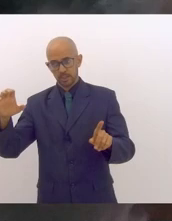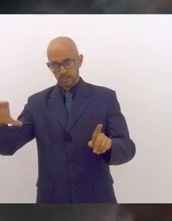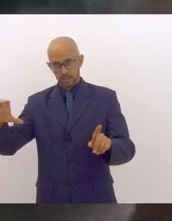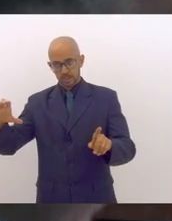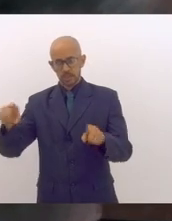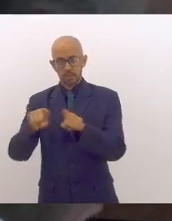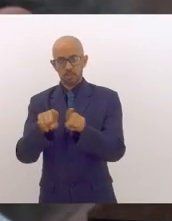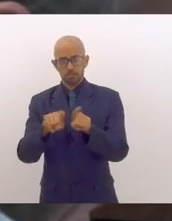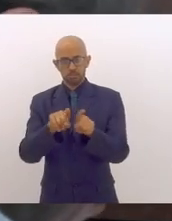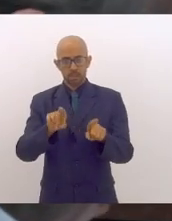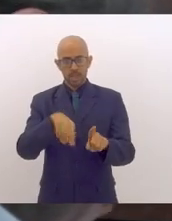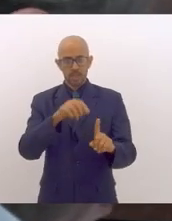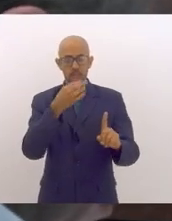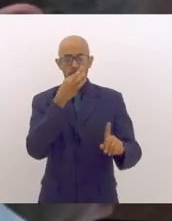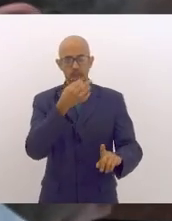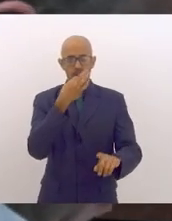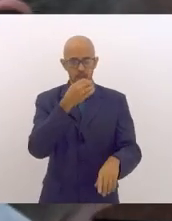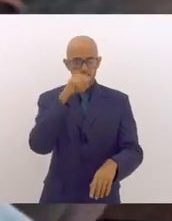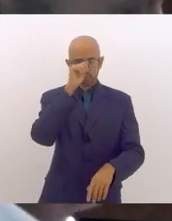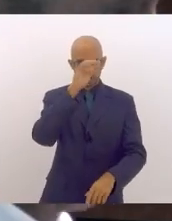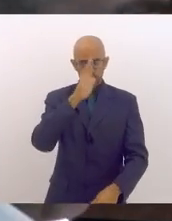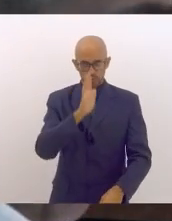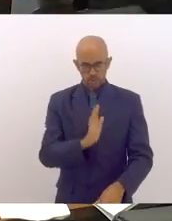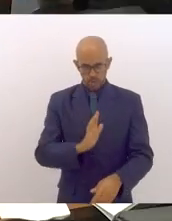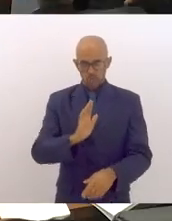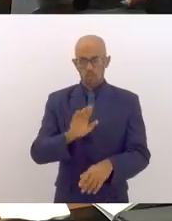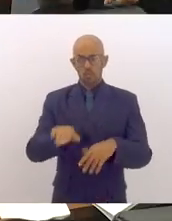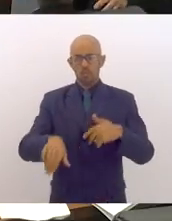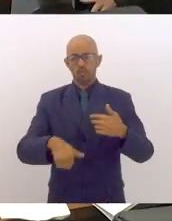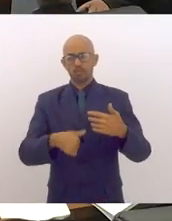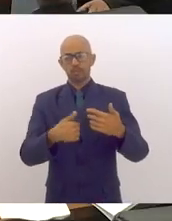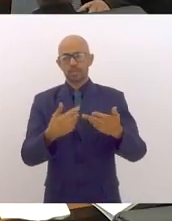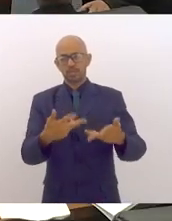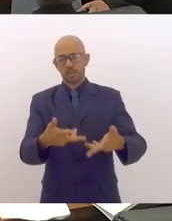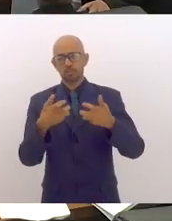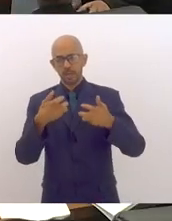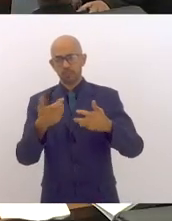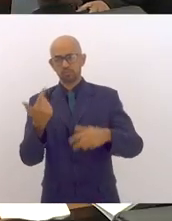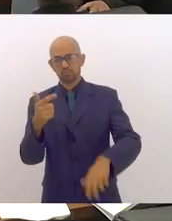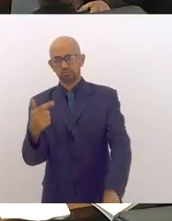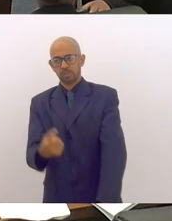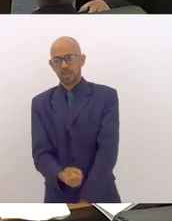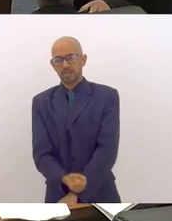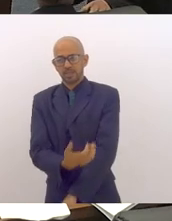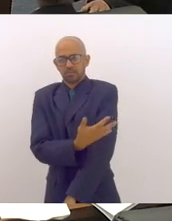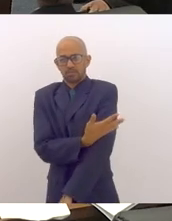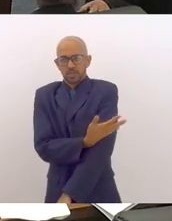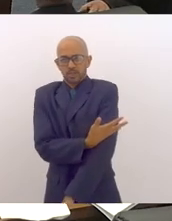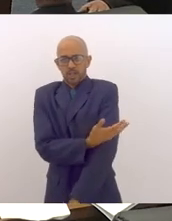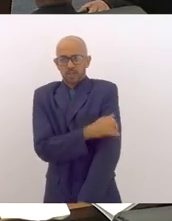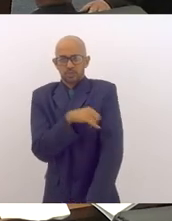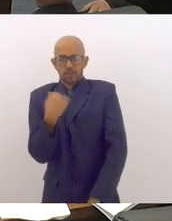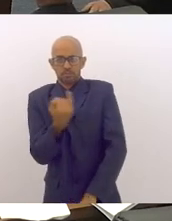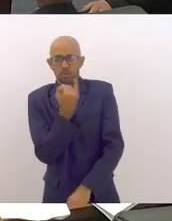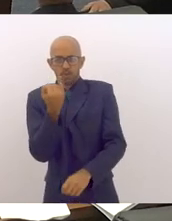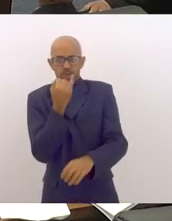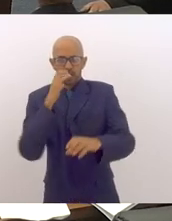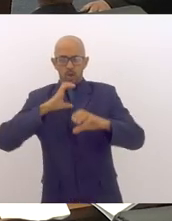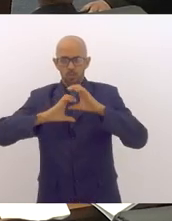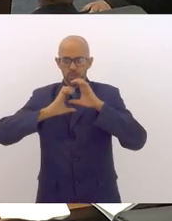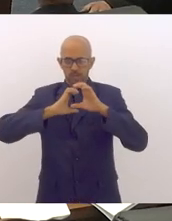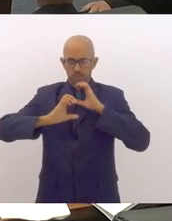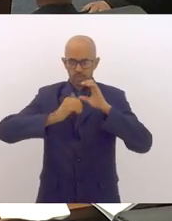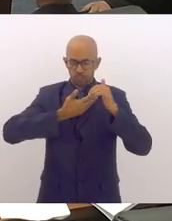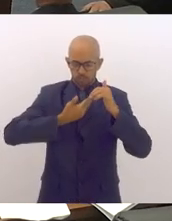Rádio Nacional, demonstrando absoluta insensibilidade com a importância da comunicação pública,